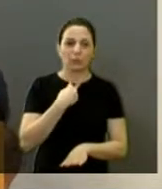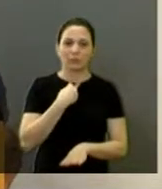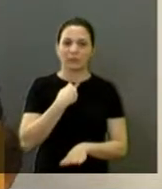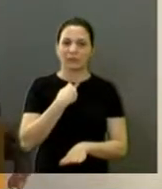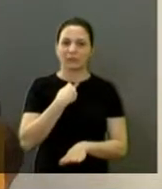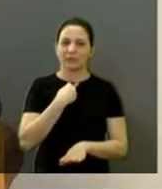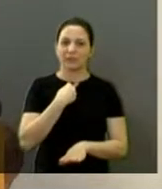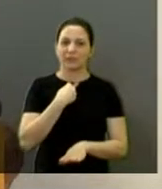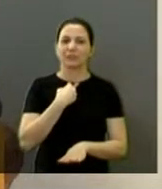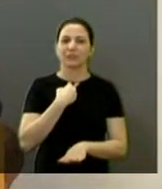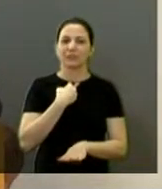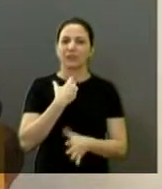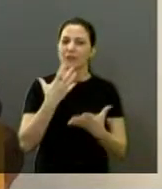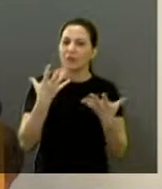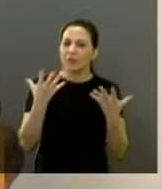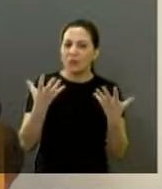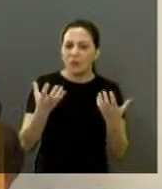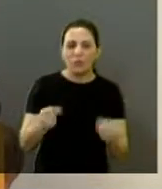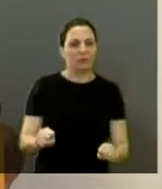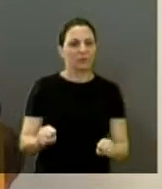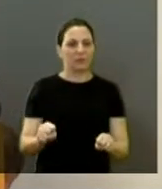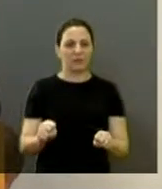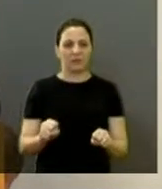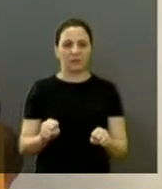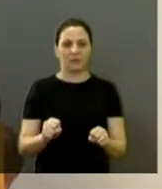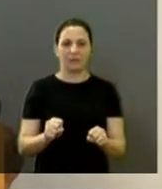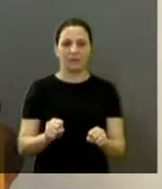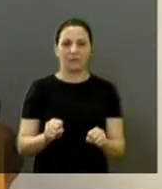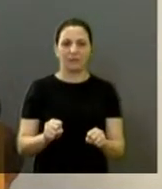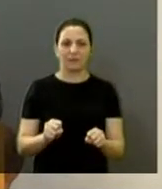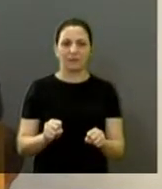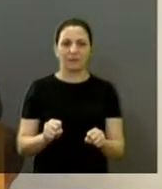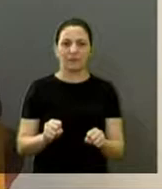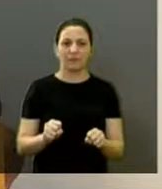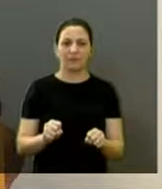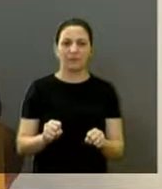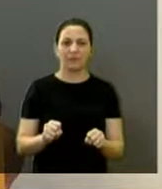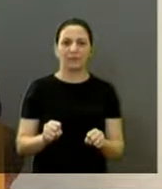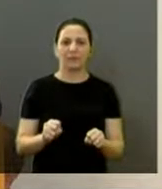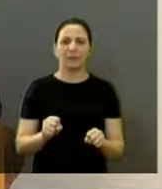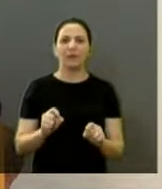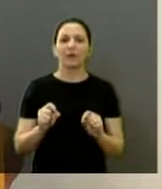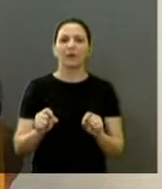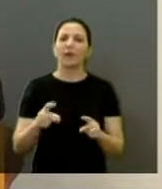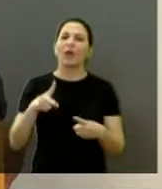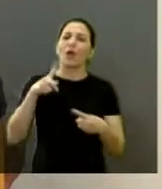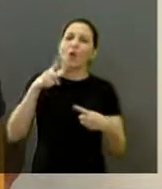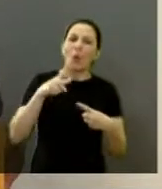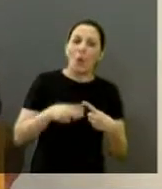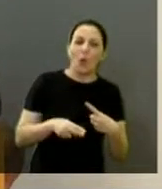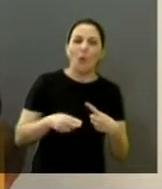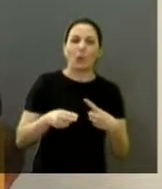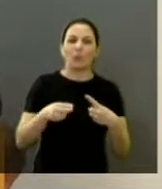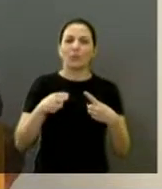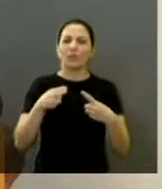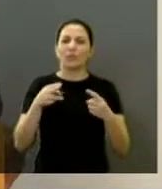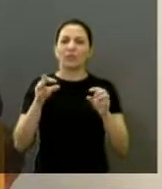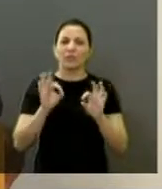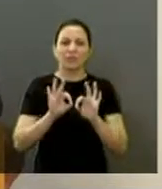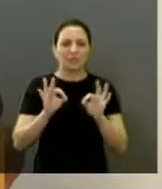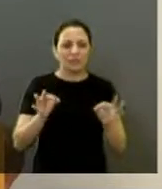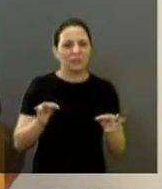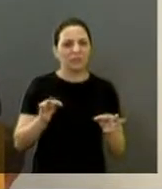esgotada com isso mas quando você rompe você rompe de vez